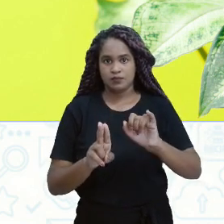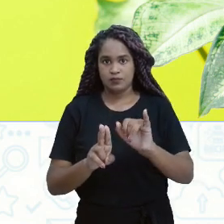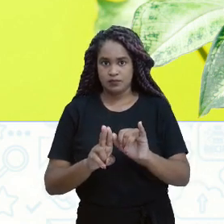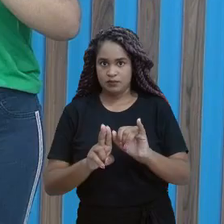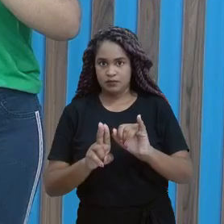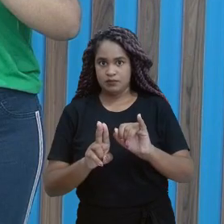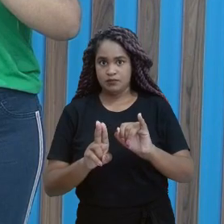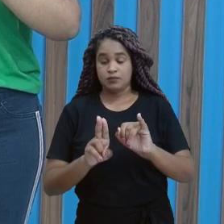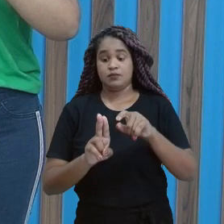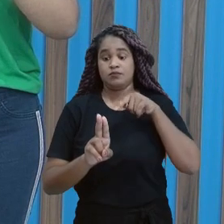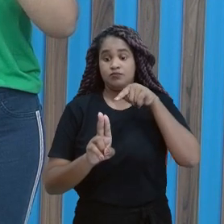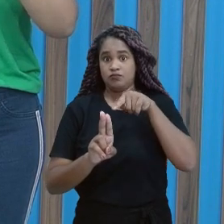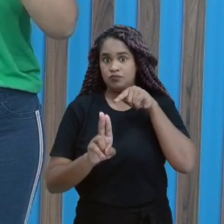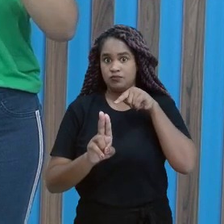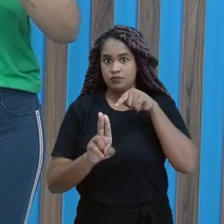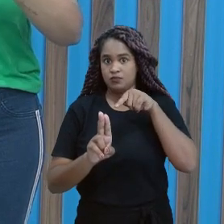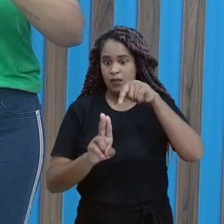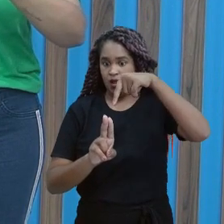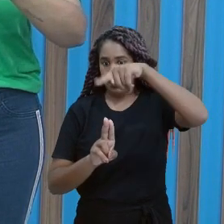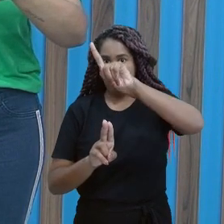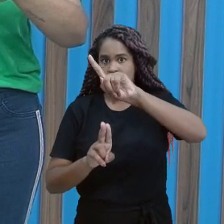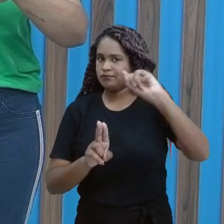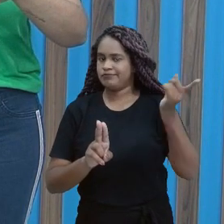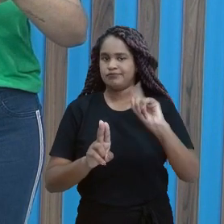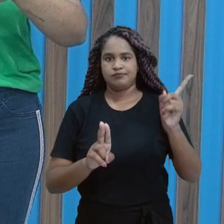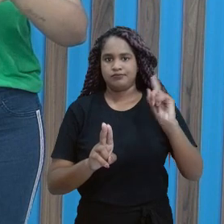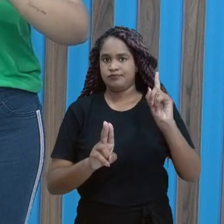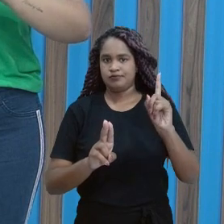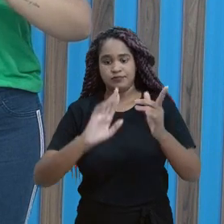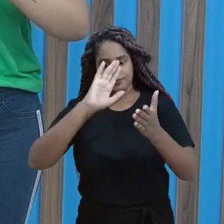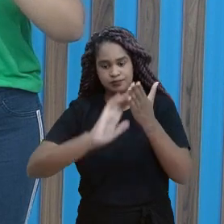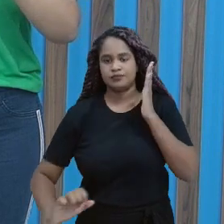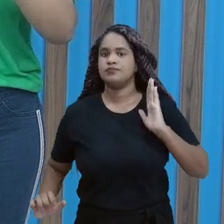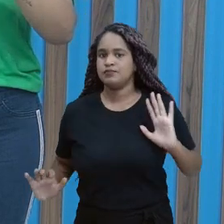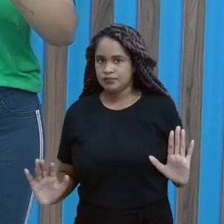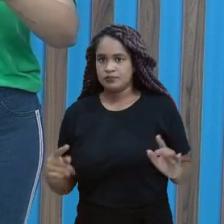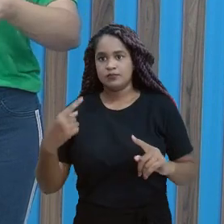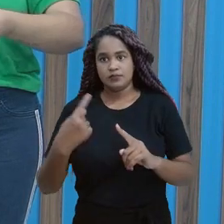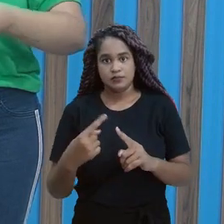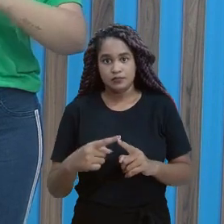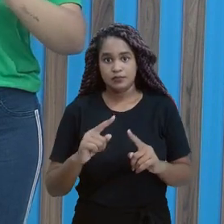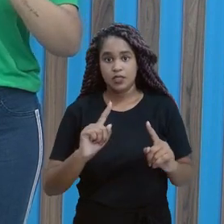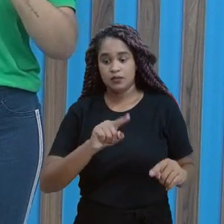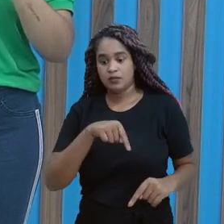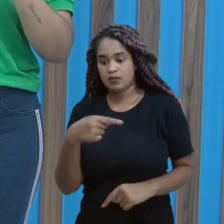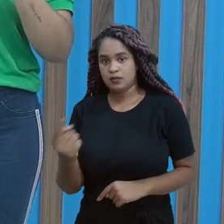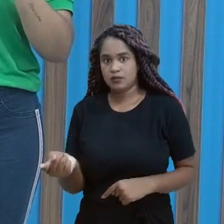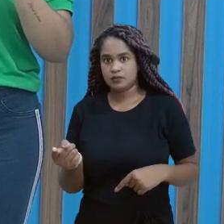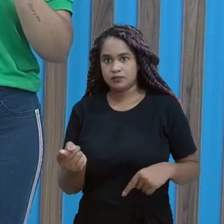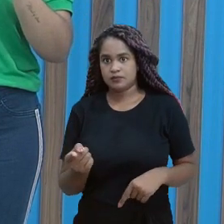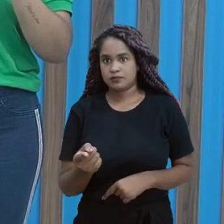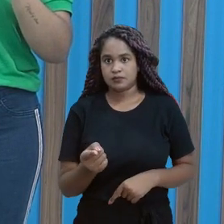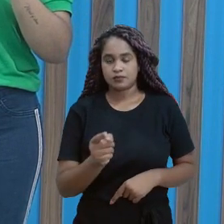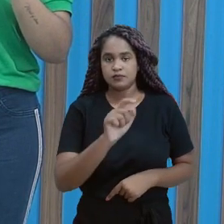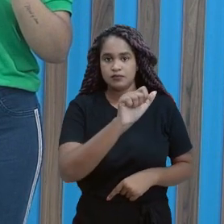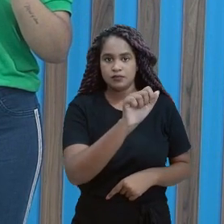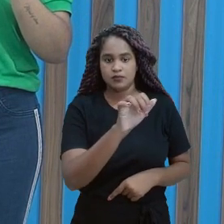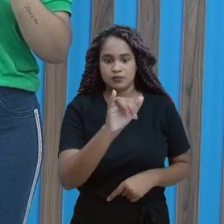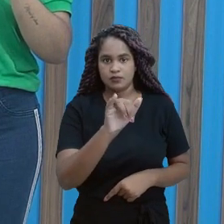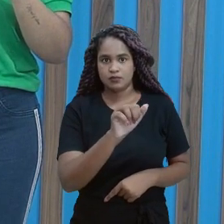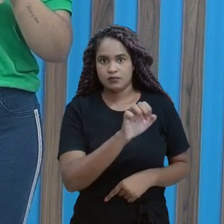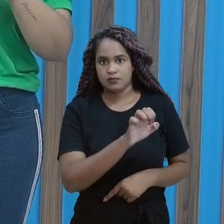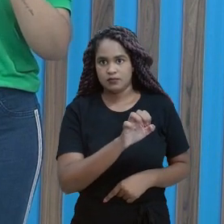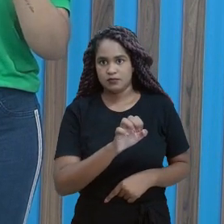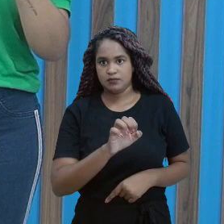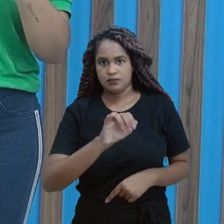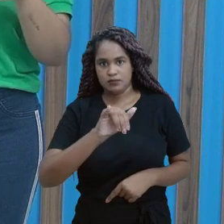esse U, ele não tem mais o acento gráfico, porque ele está posterior ao encontro vocálico,